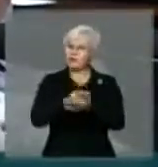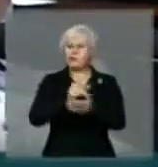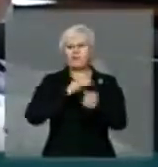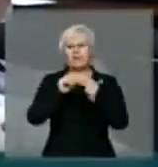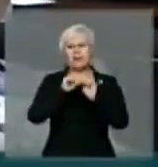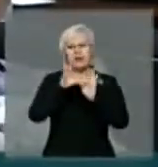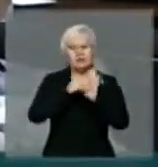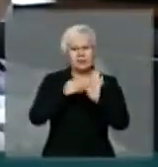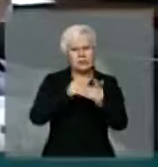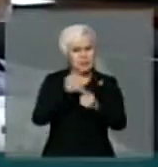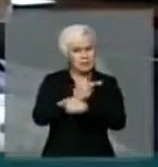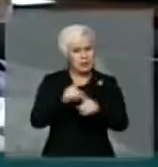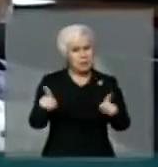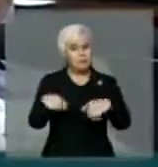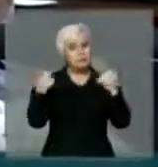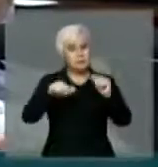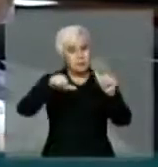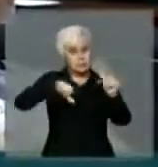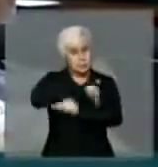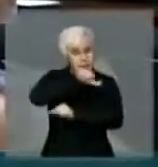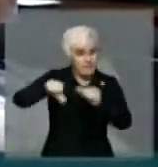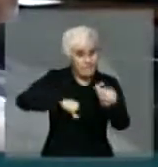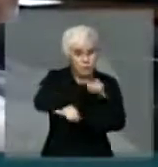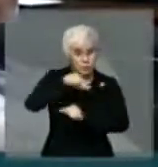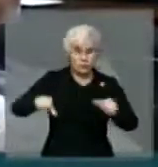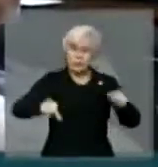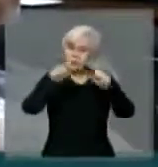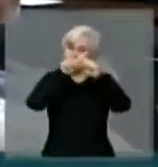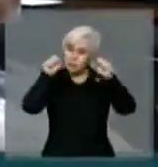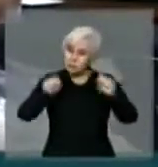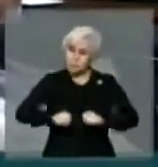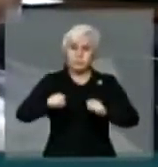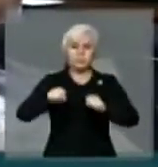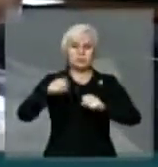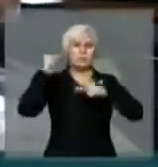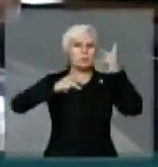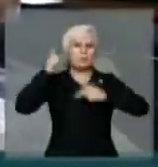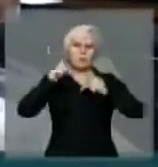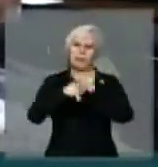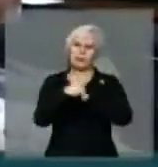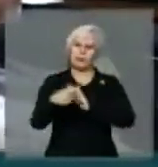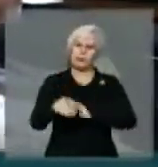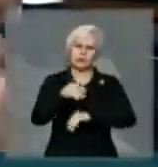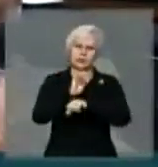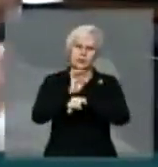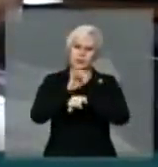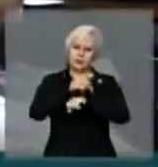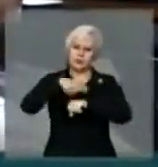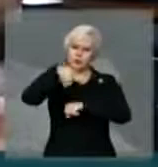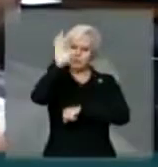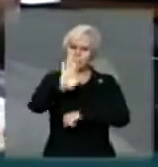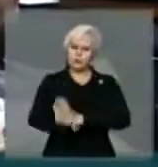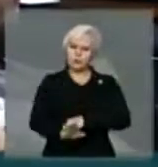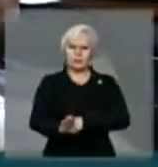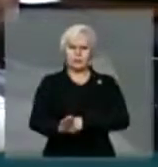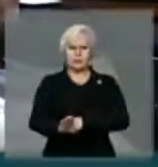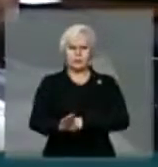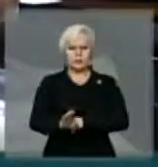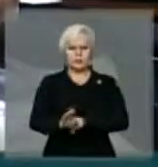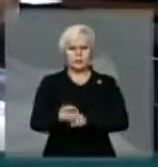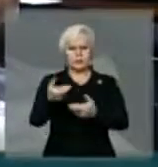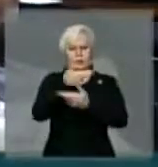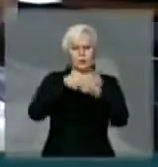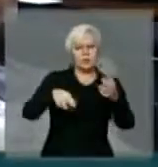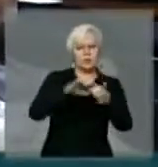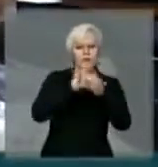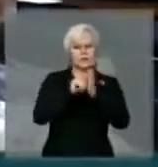arremedos. Isso não é isso que o país precisa. O país precisa ir fundo numa reforma do Estado. estabelecendo a relação dos poderes, revendo o